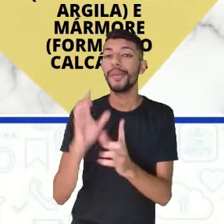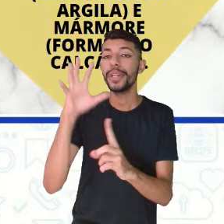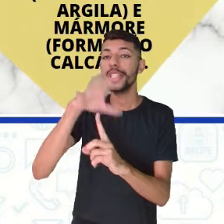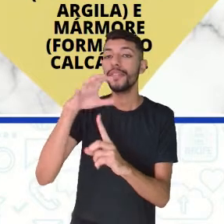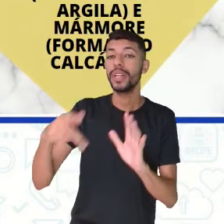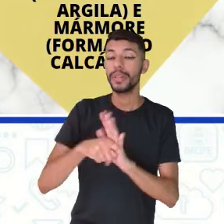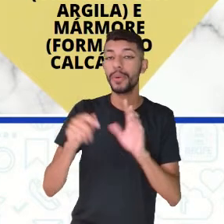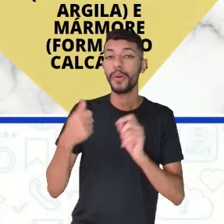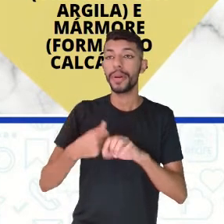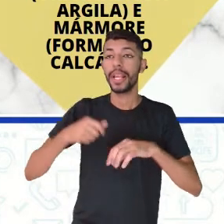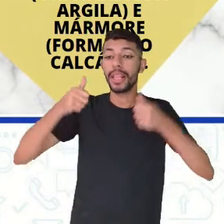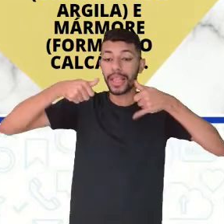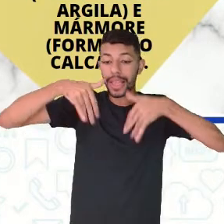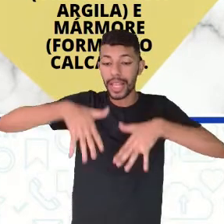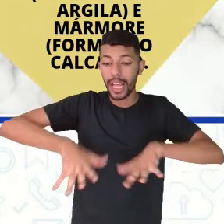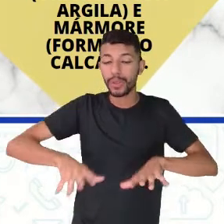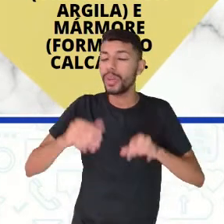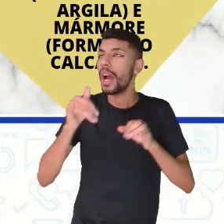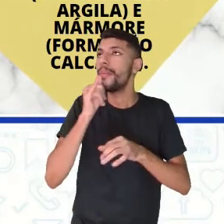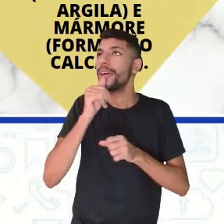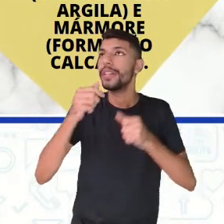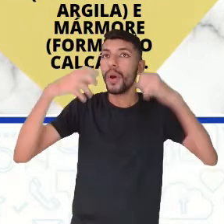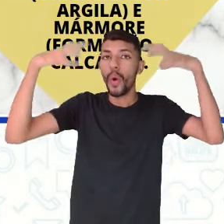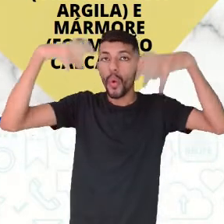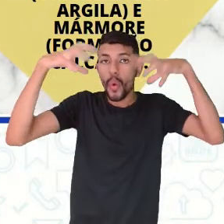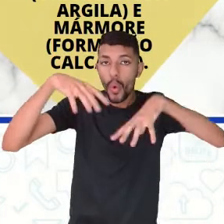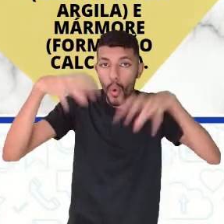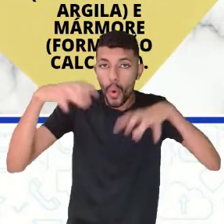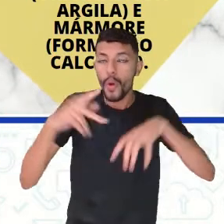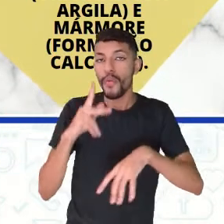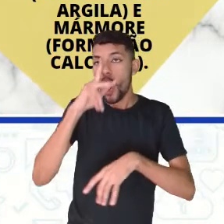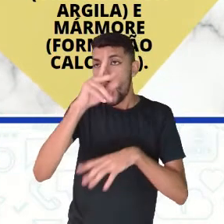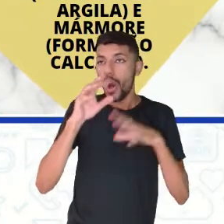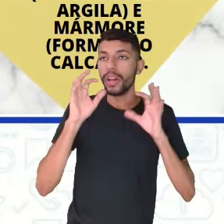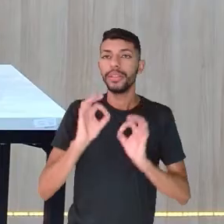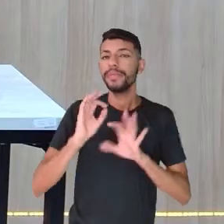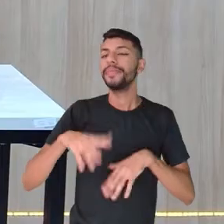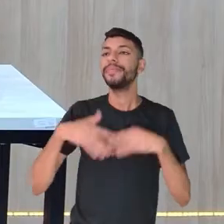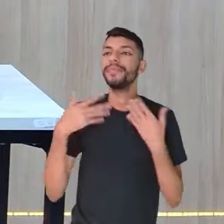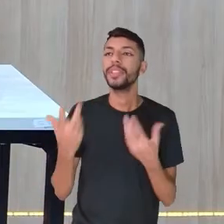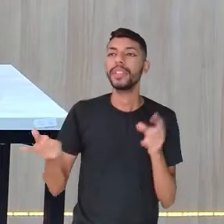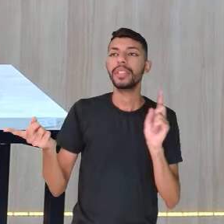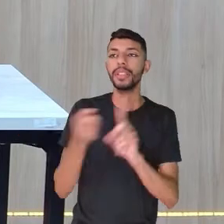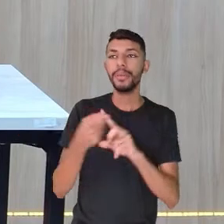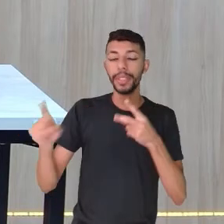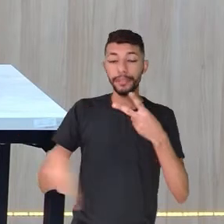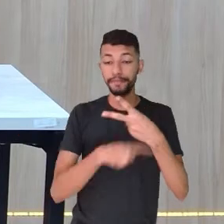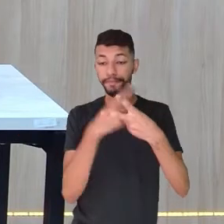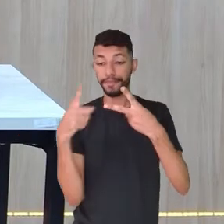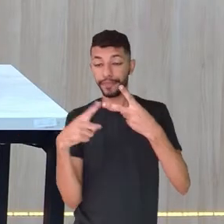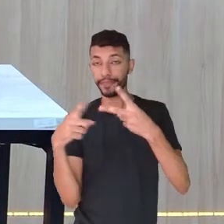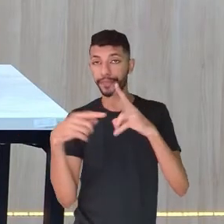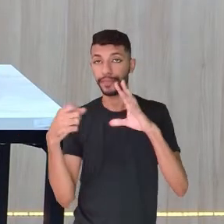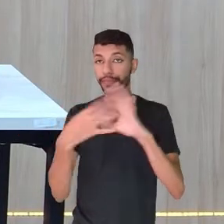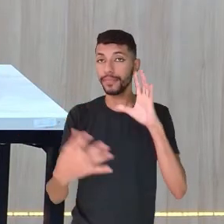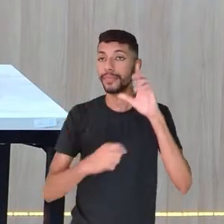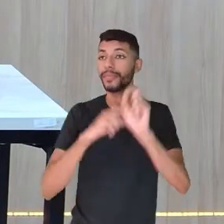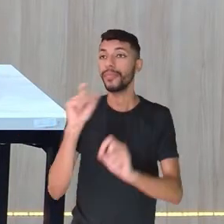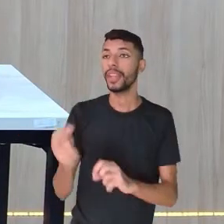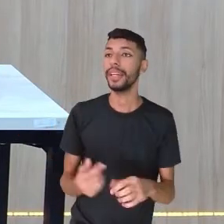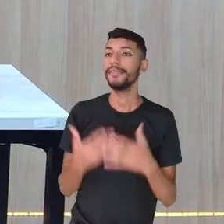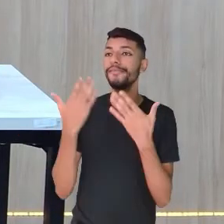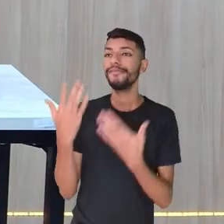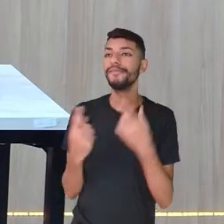tempestades, né, grandes chuvas, que arrastaram essa rocha para um outro lugar. O que é que nós temos mais? Esse tipo de rocha ela vai